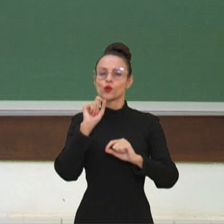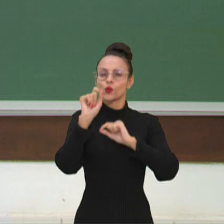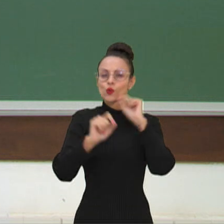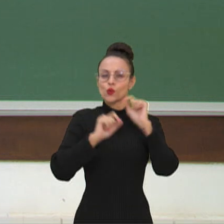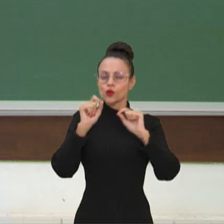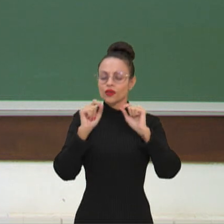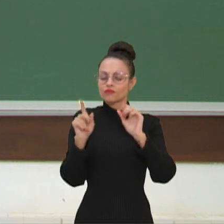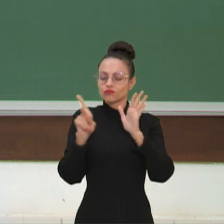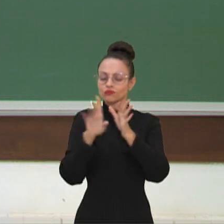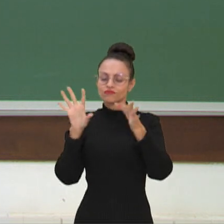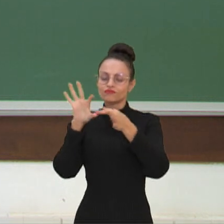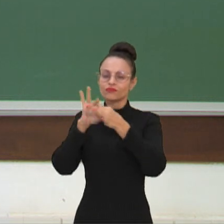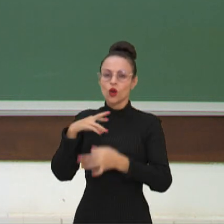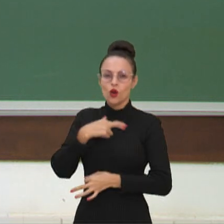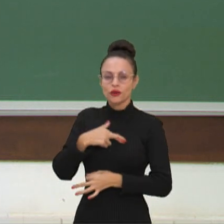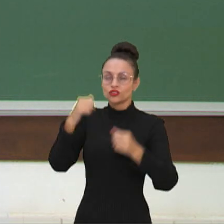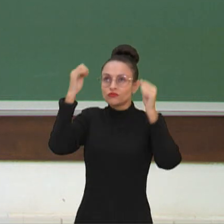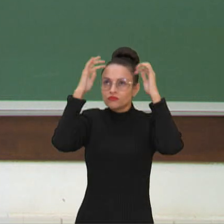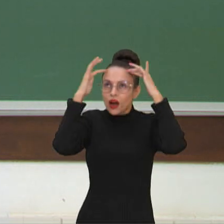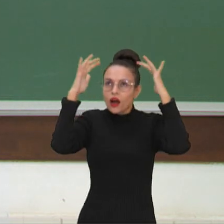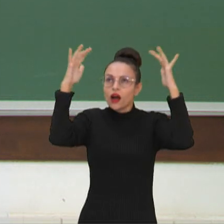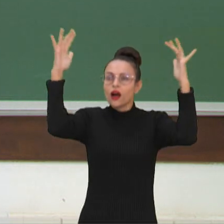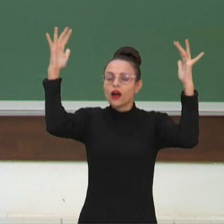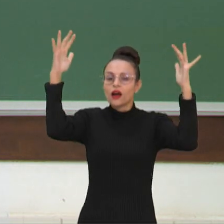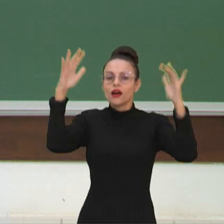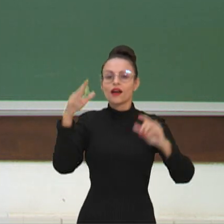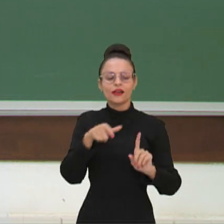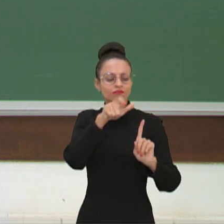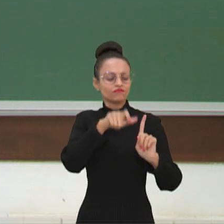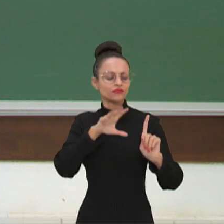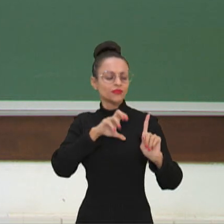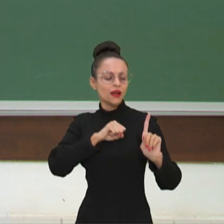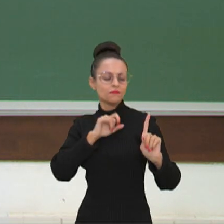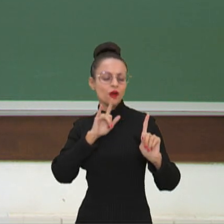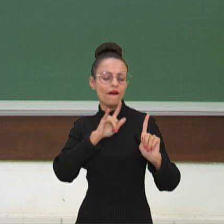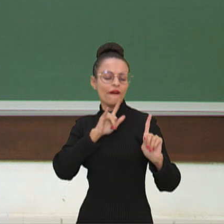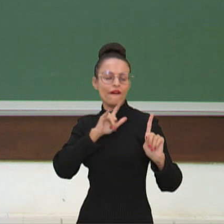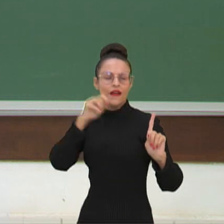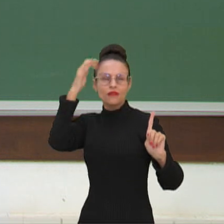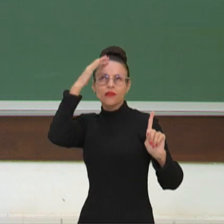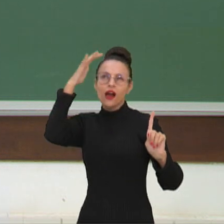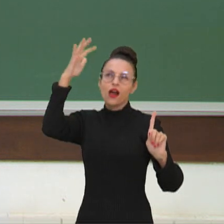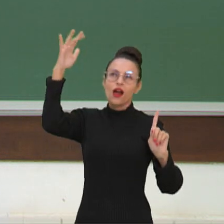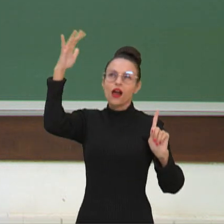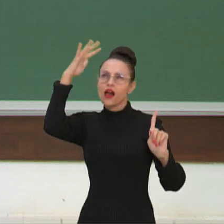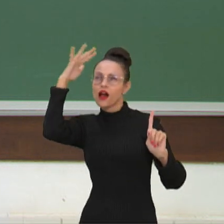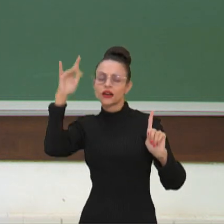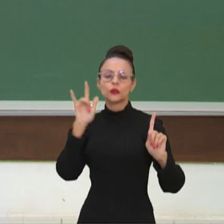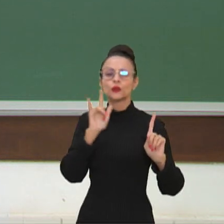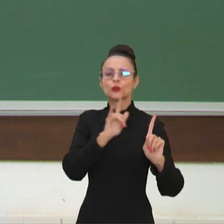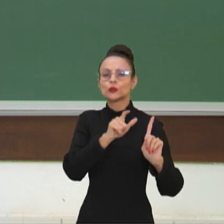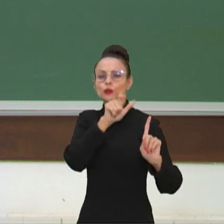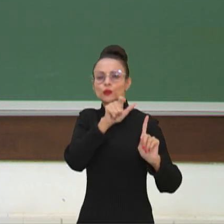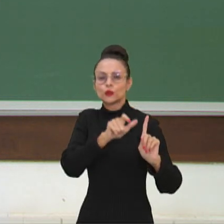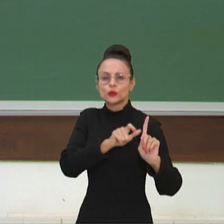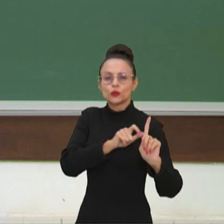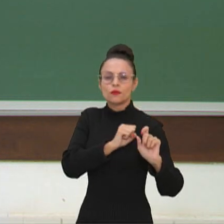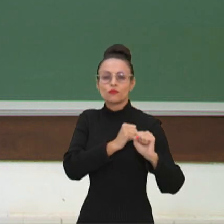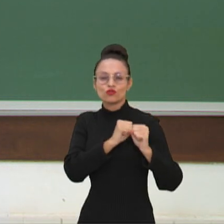Ele escreveu romances, contos, poesias e cartas. Há obras que apresentam características do período